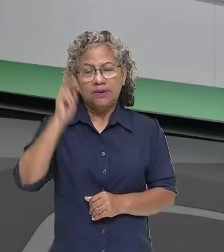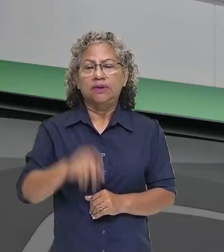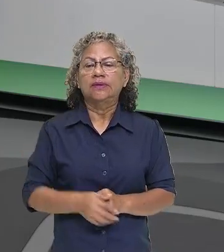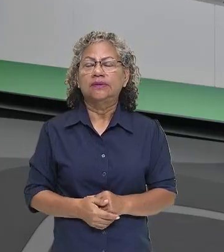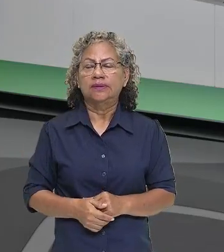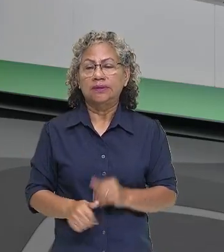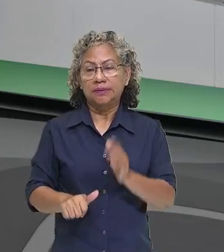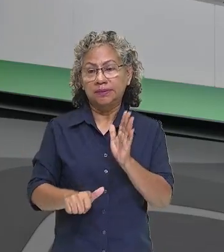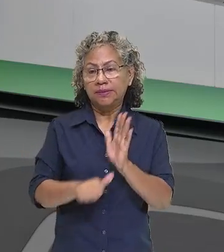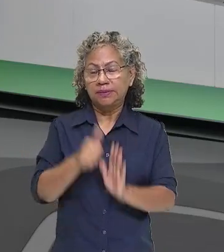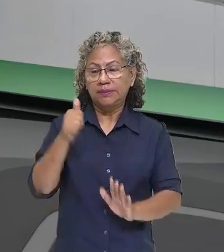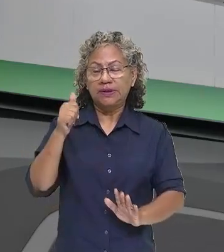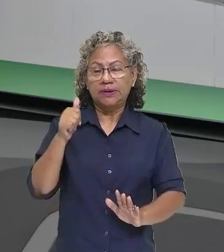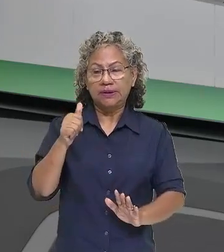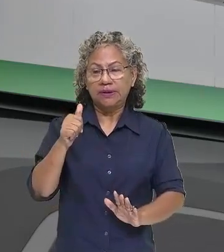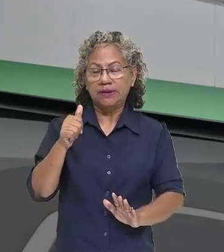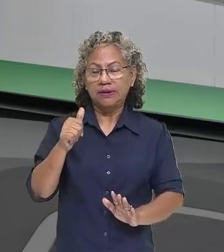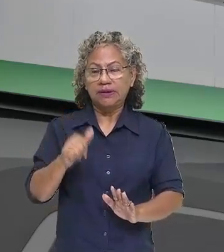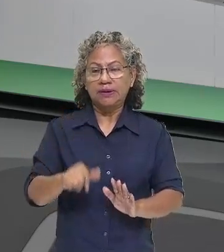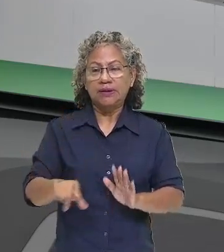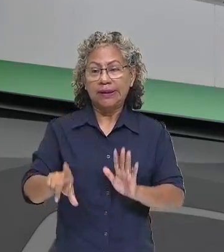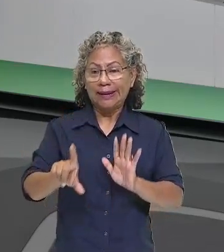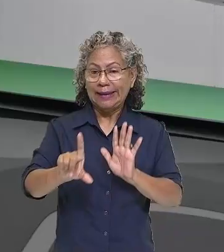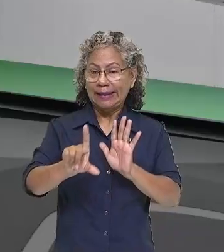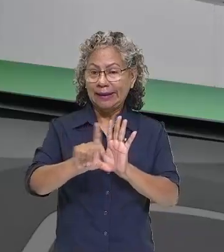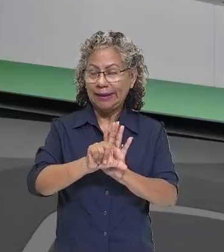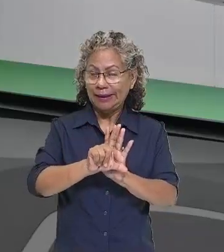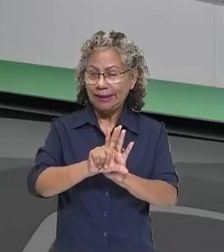lei, você tem aqui,